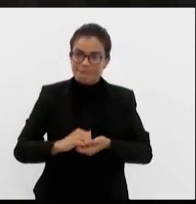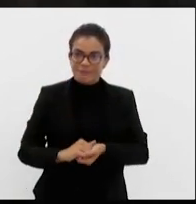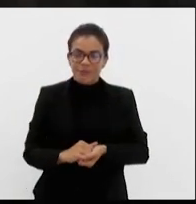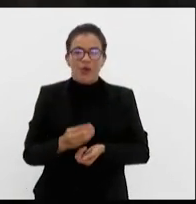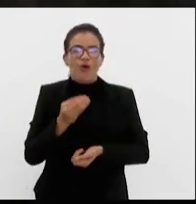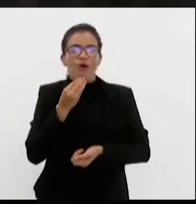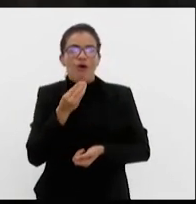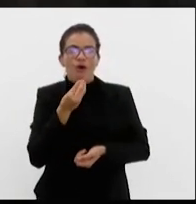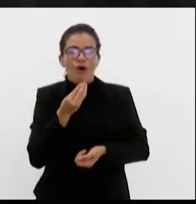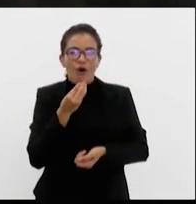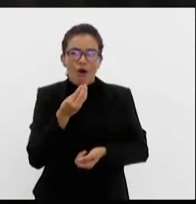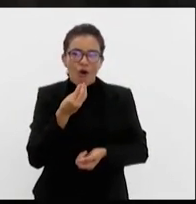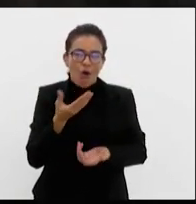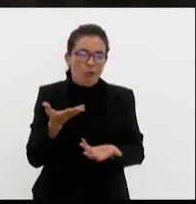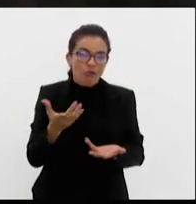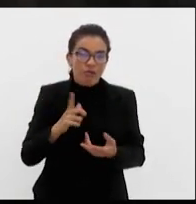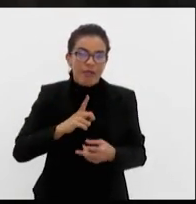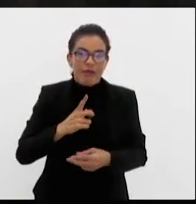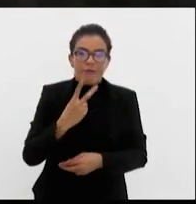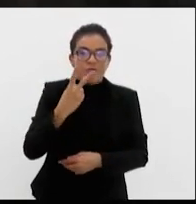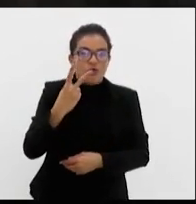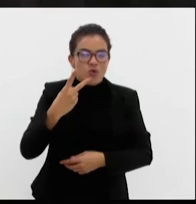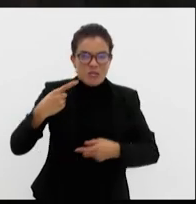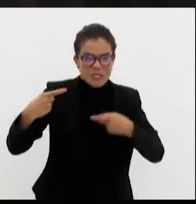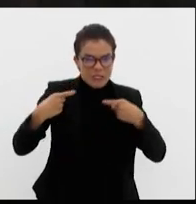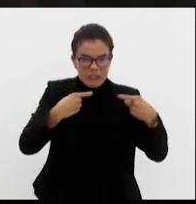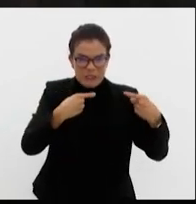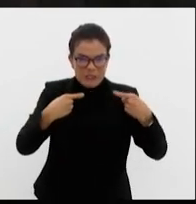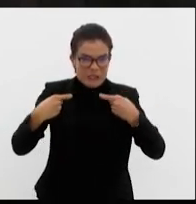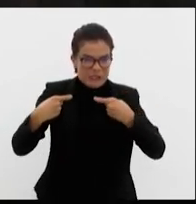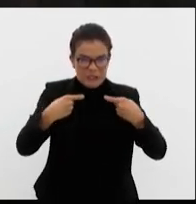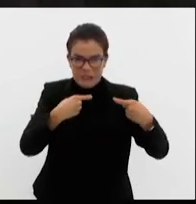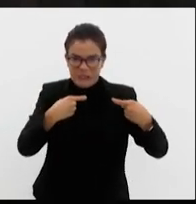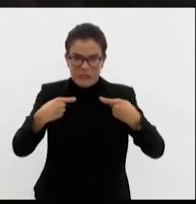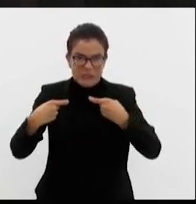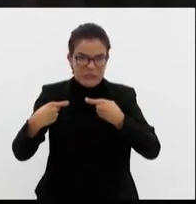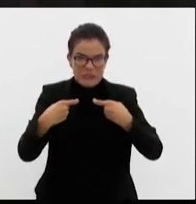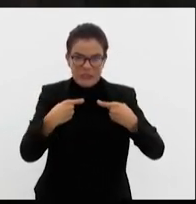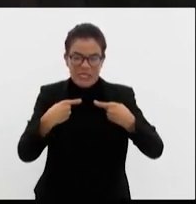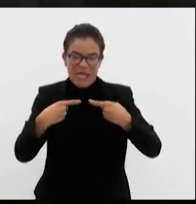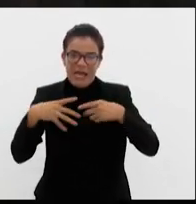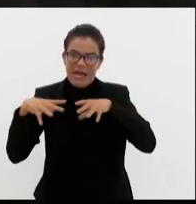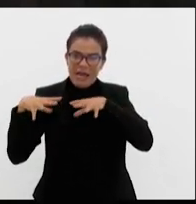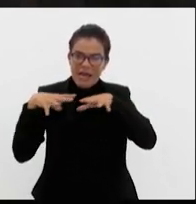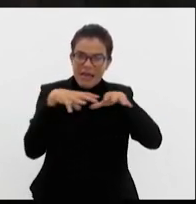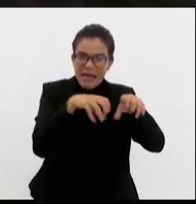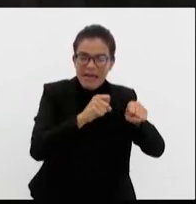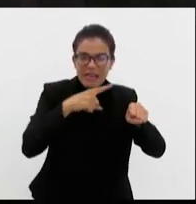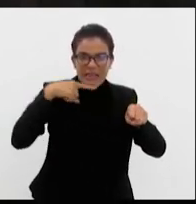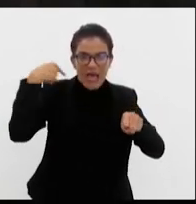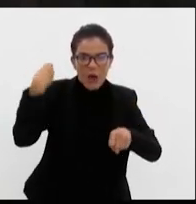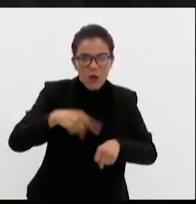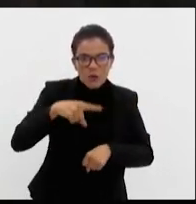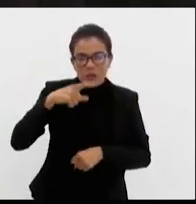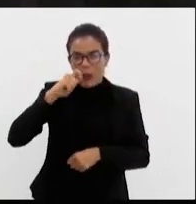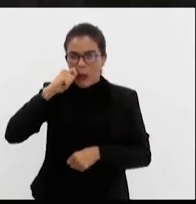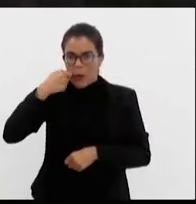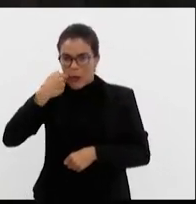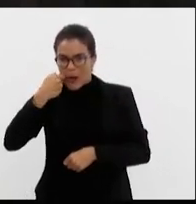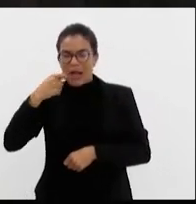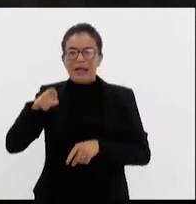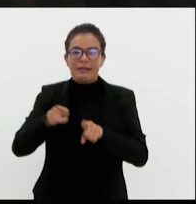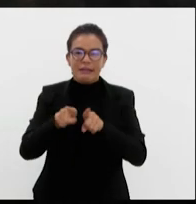claro que no bojo estão aí as duas guerras que estão colocadas, né? Invasão da Rússia na Ucrânia, a questão da faixa de Gaza,